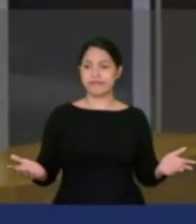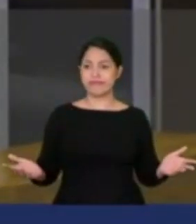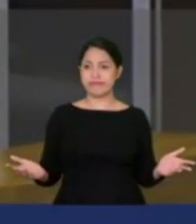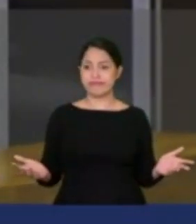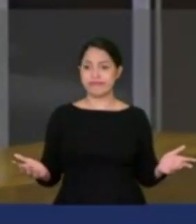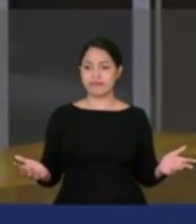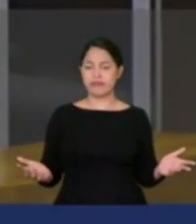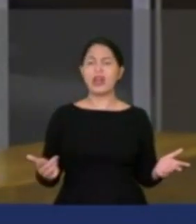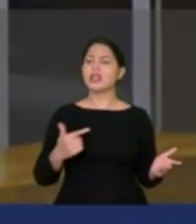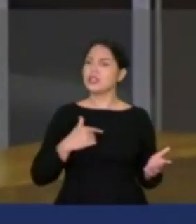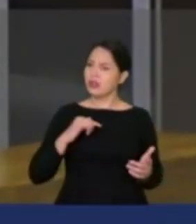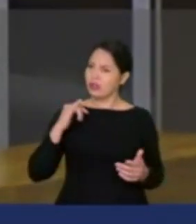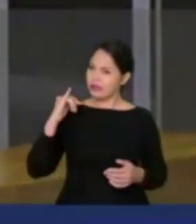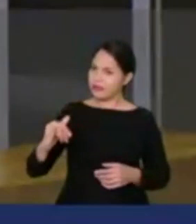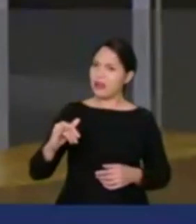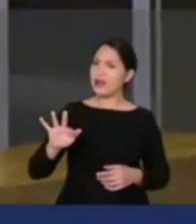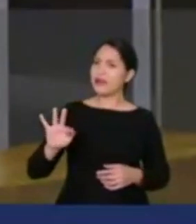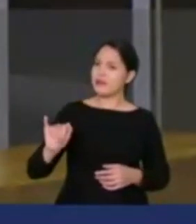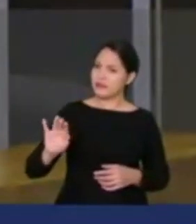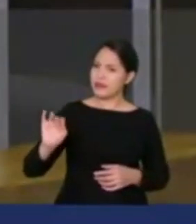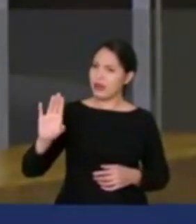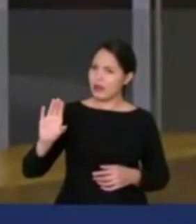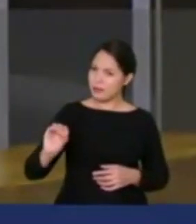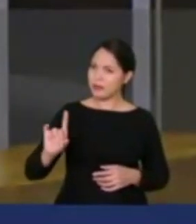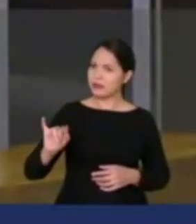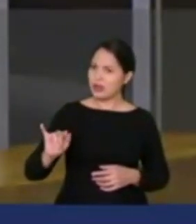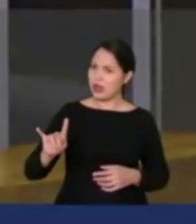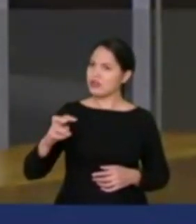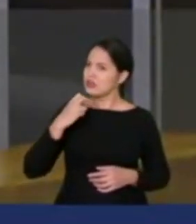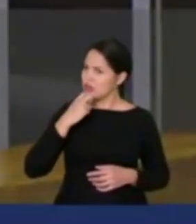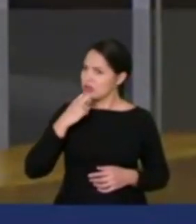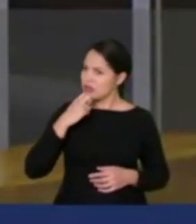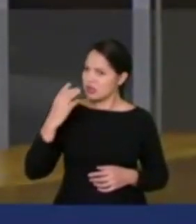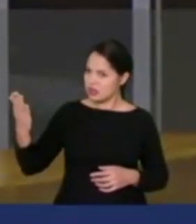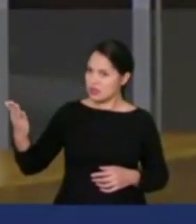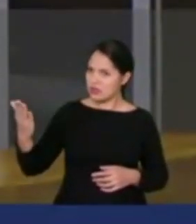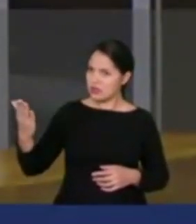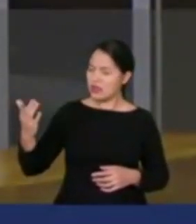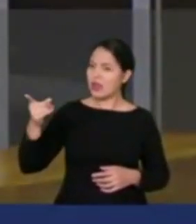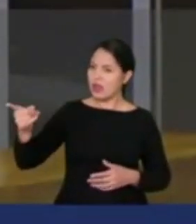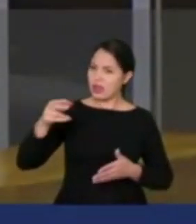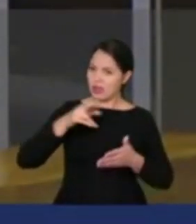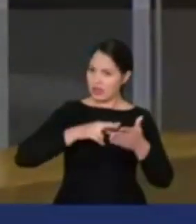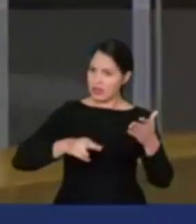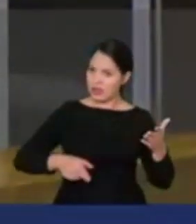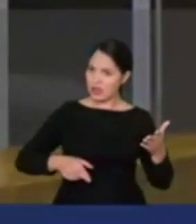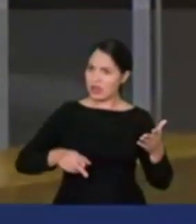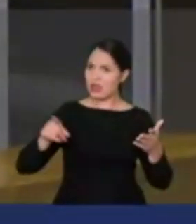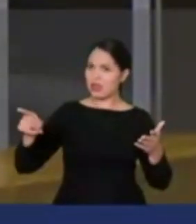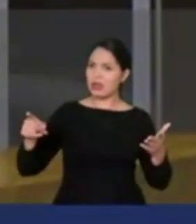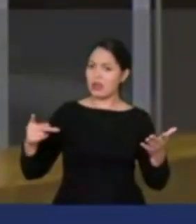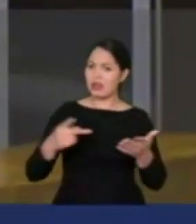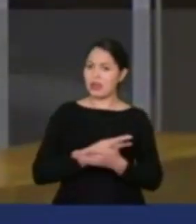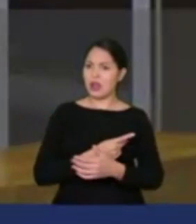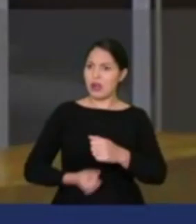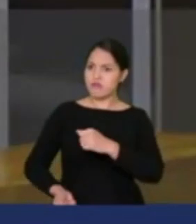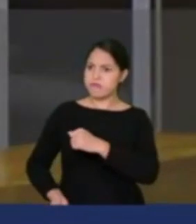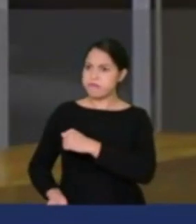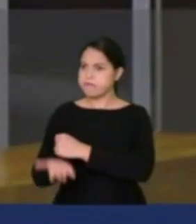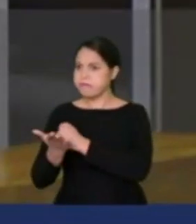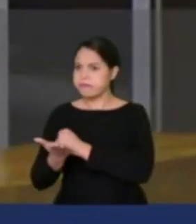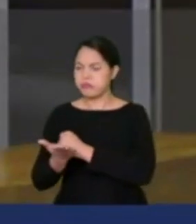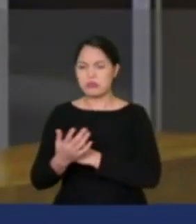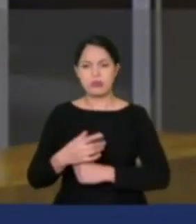Fábio Tradi, que tem trabalhado nesse tema como relator, apresentou o relatório e foi boicotado, foi sabotado